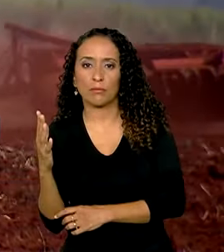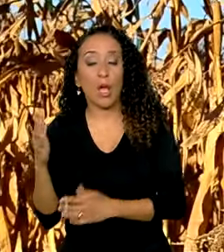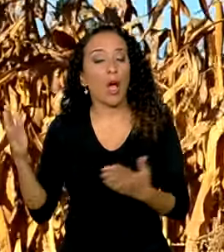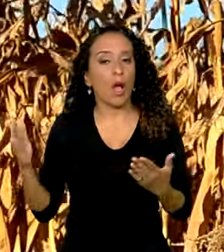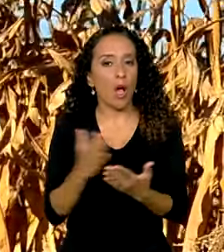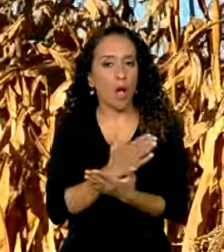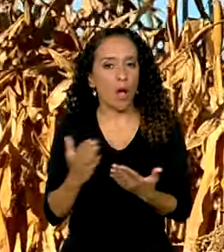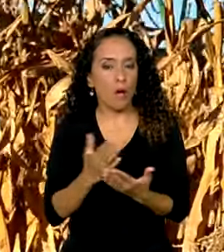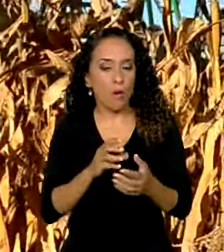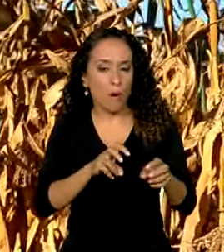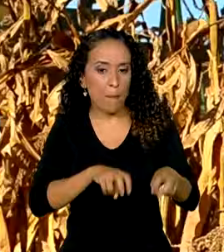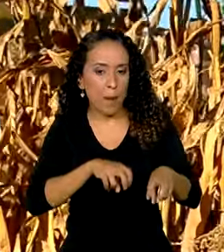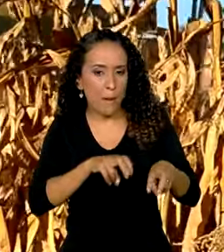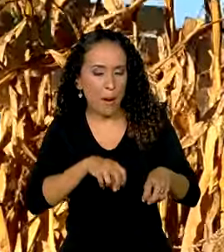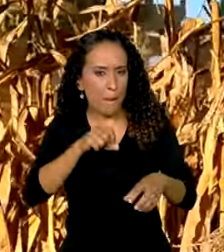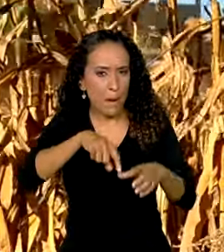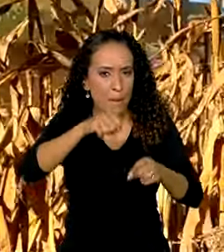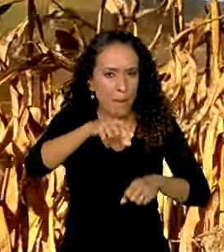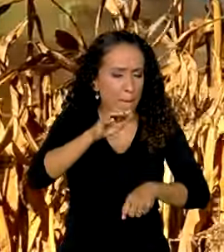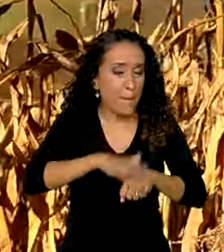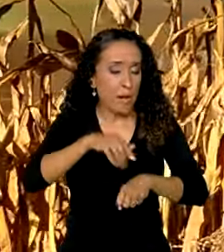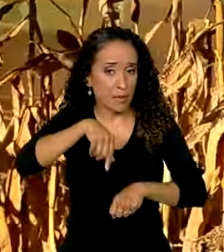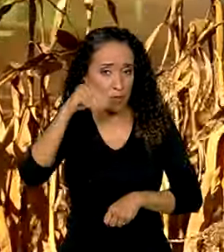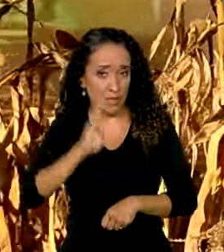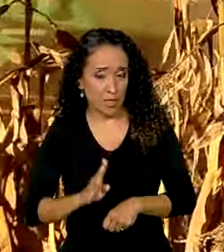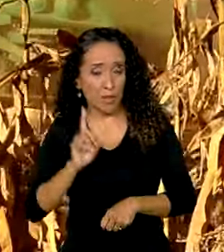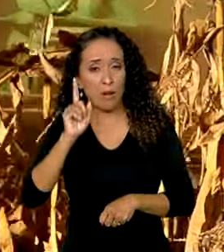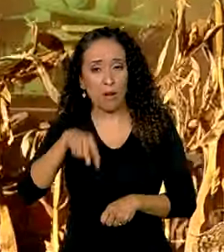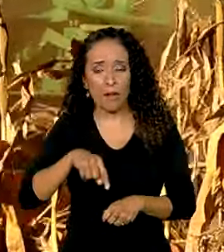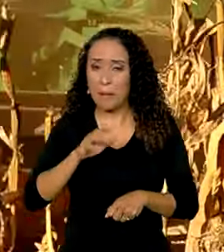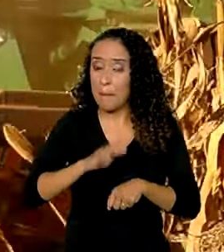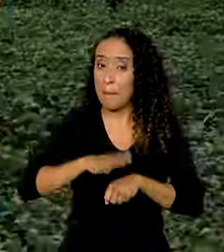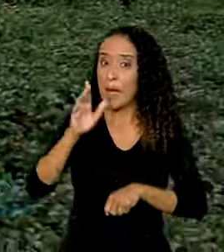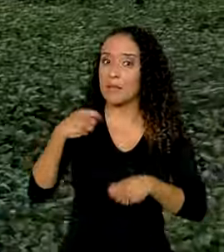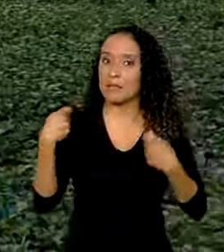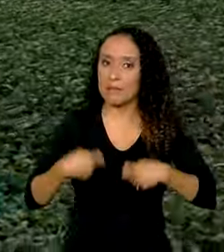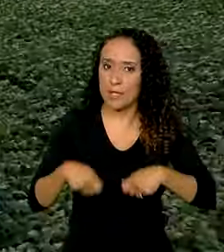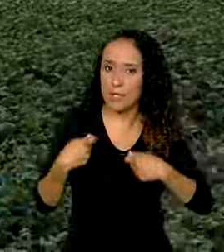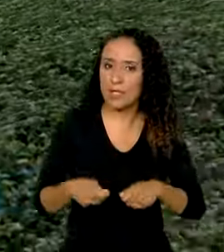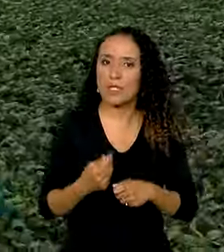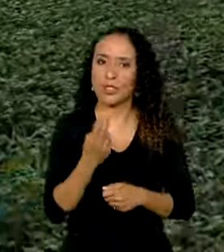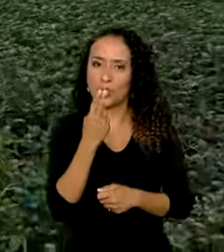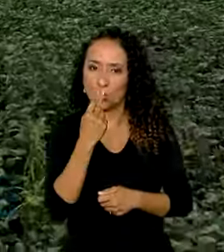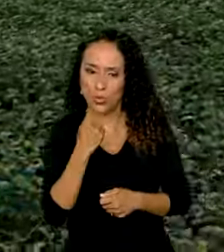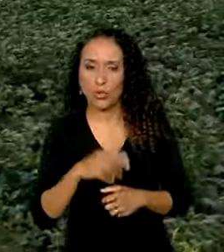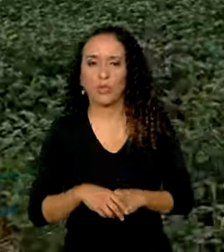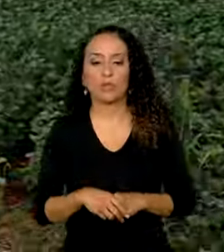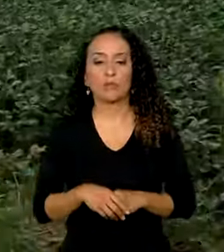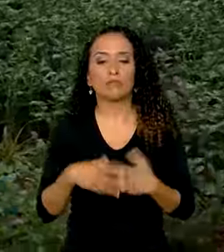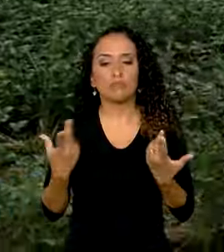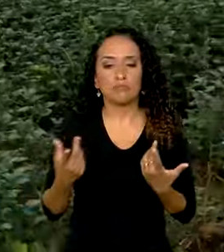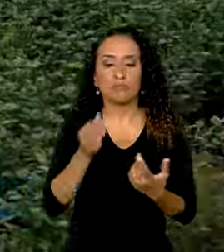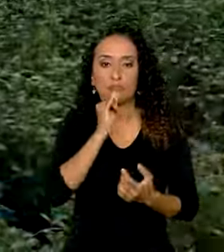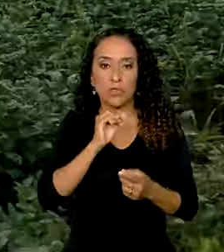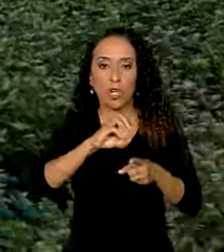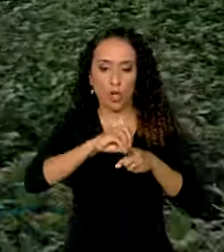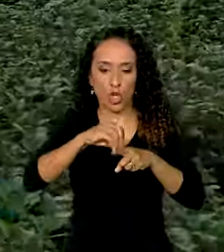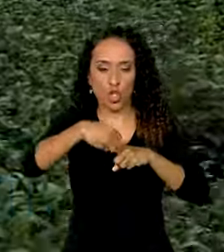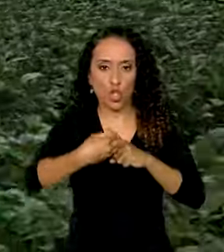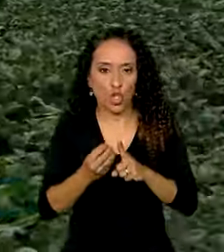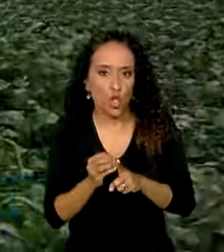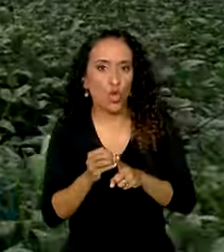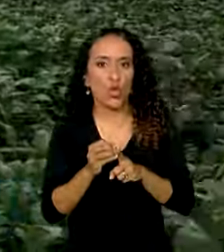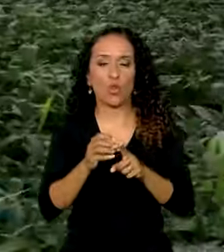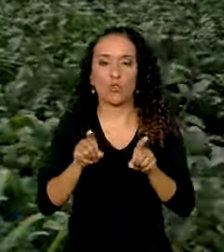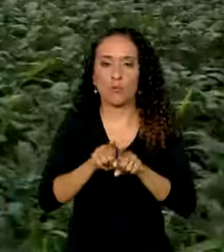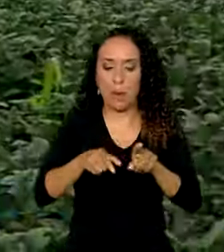das culturas mais plantadas no Brasil estão entre as que mais carecem de nutrientes, como é o caso da soja. Somada